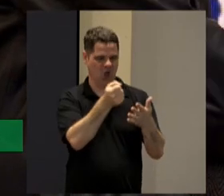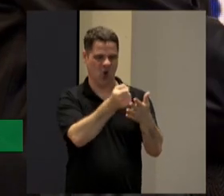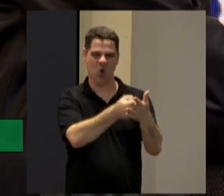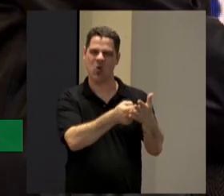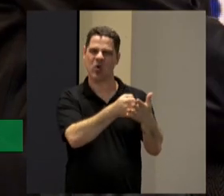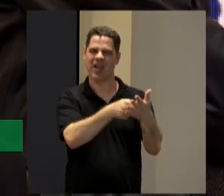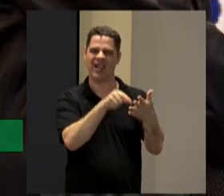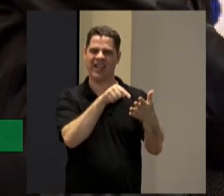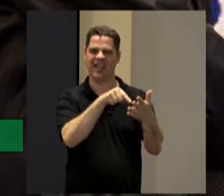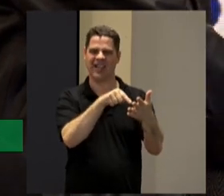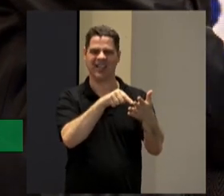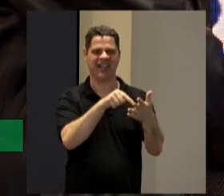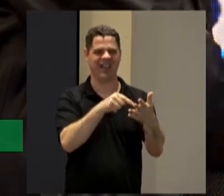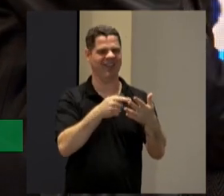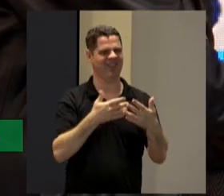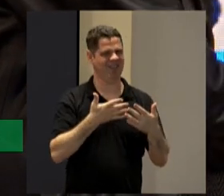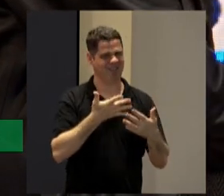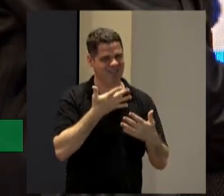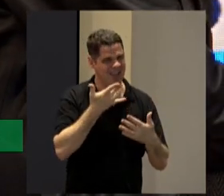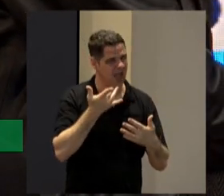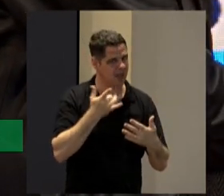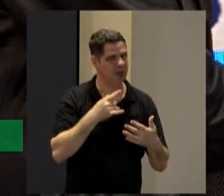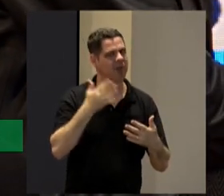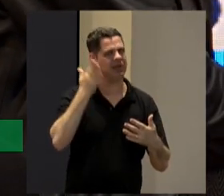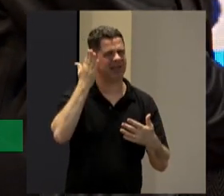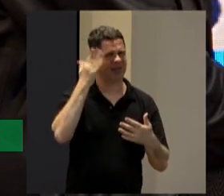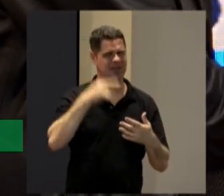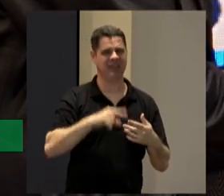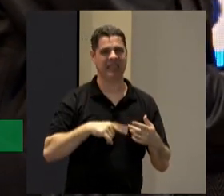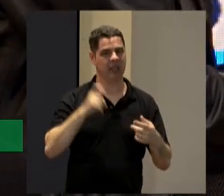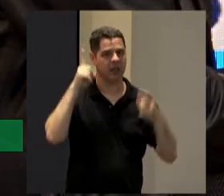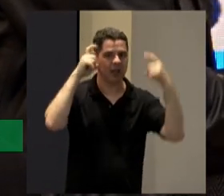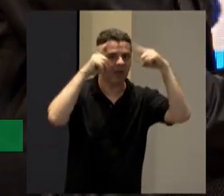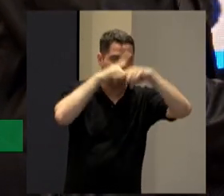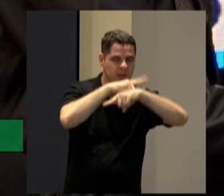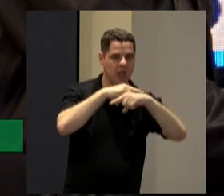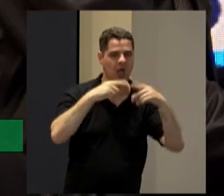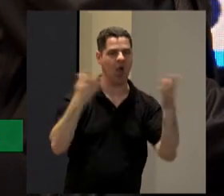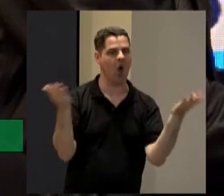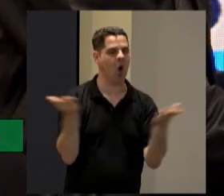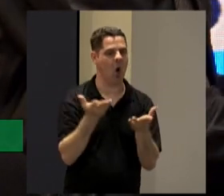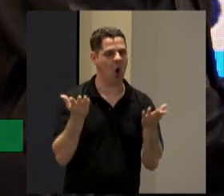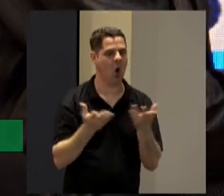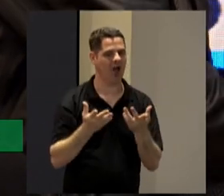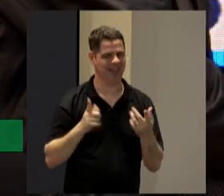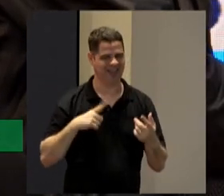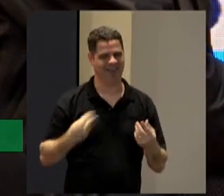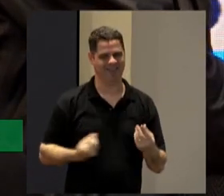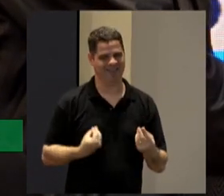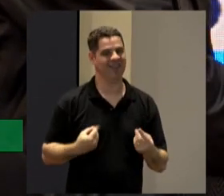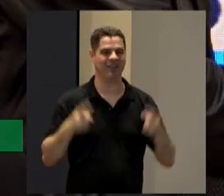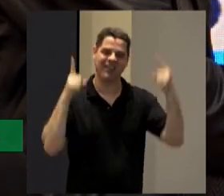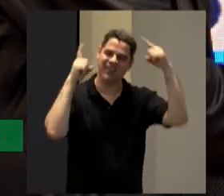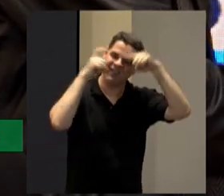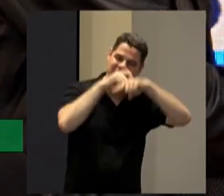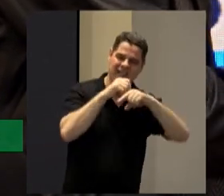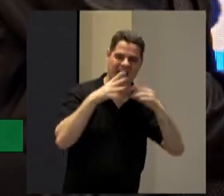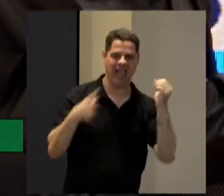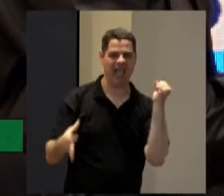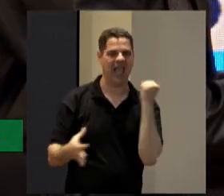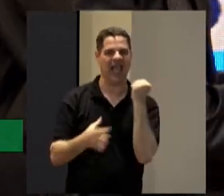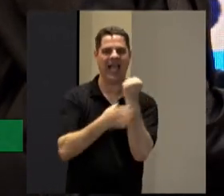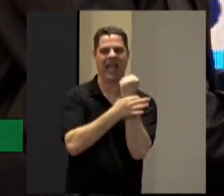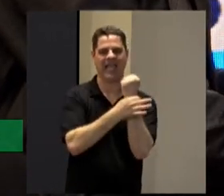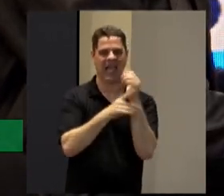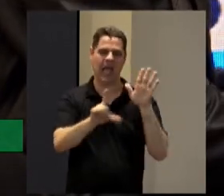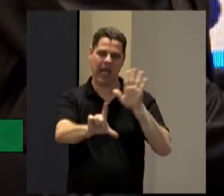lutas tranquilas. Nós sabemos, né, que se hoje já é muito difícil nós firmarmos e garantirmos